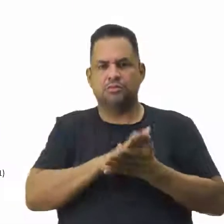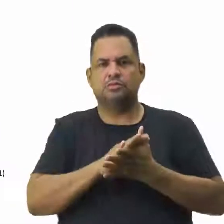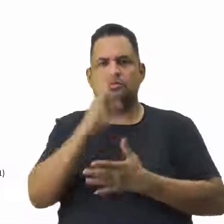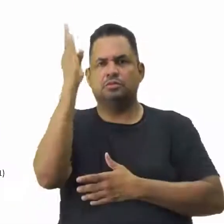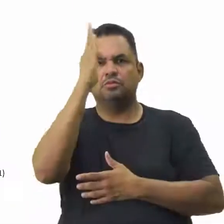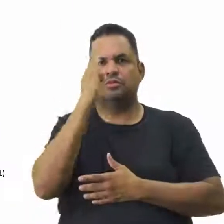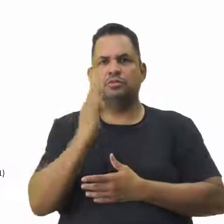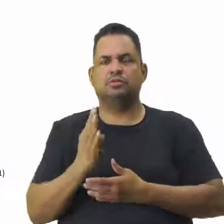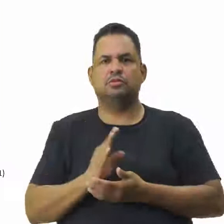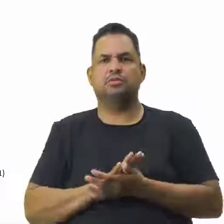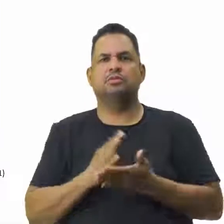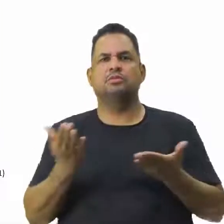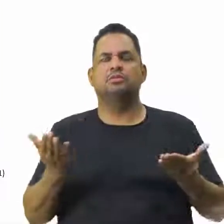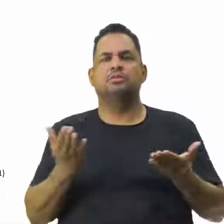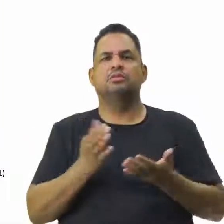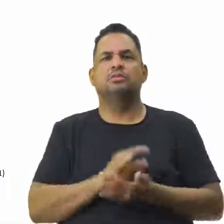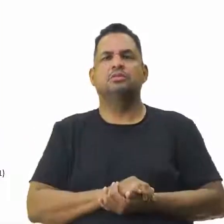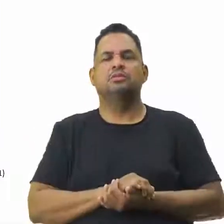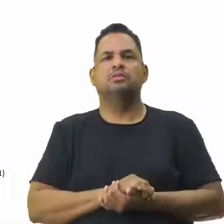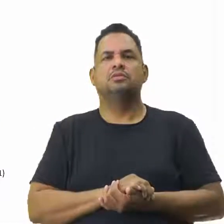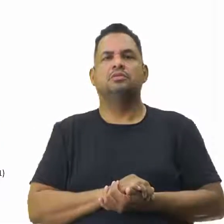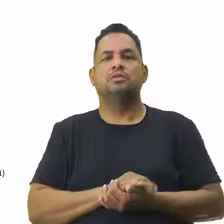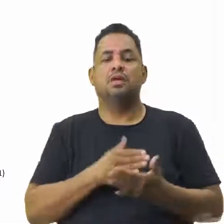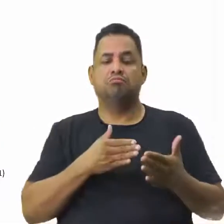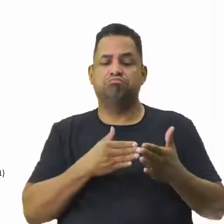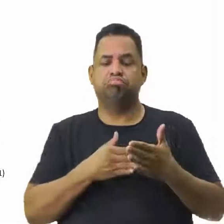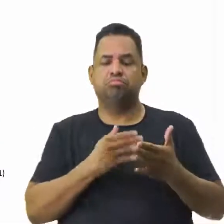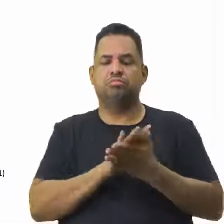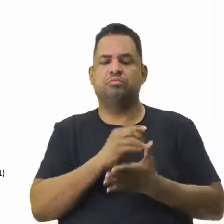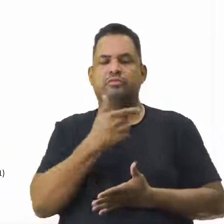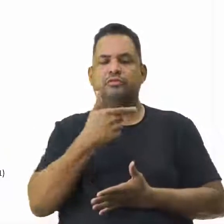naquele momento, essa rodovia 029 era